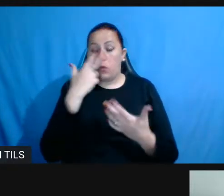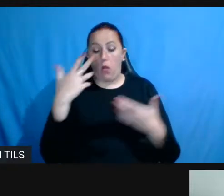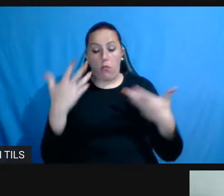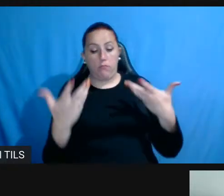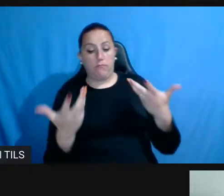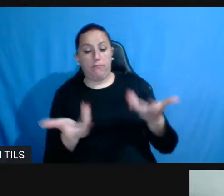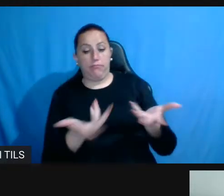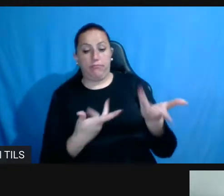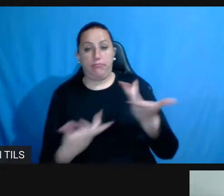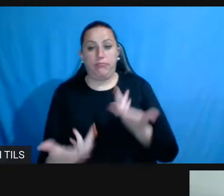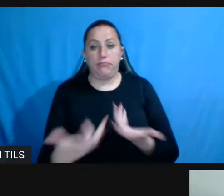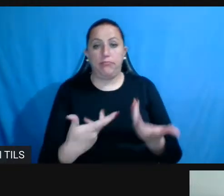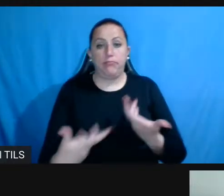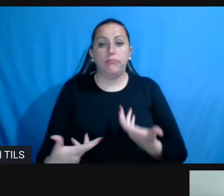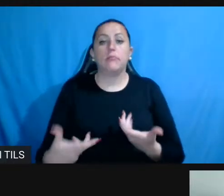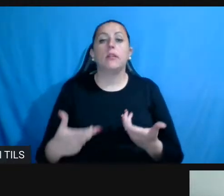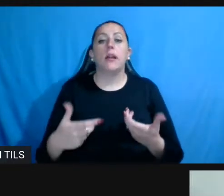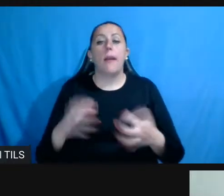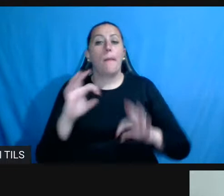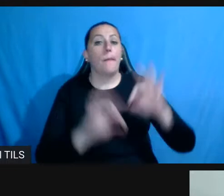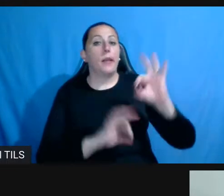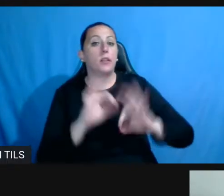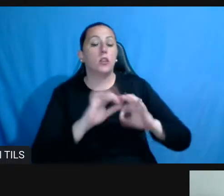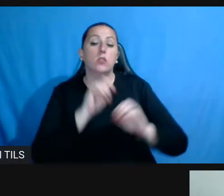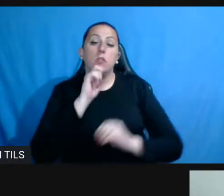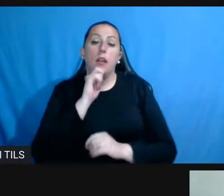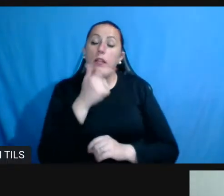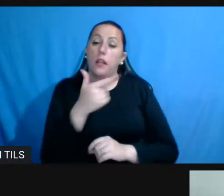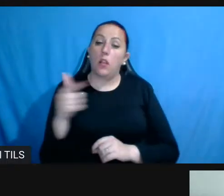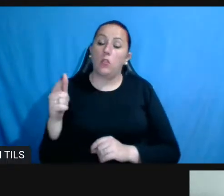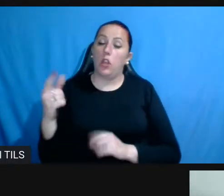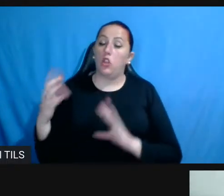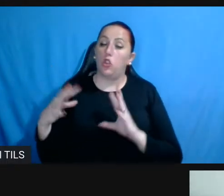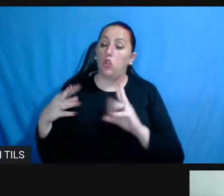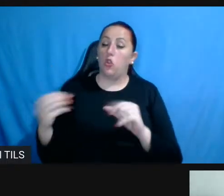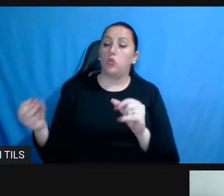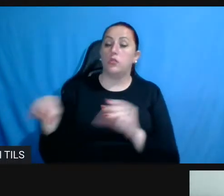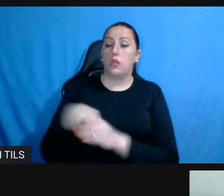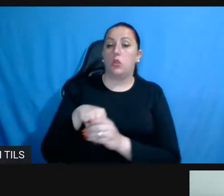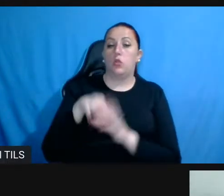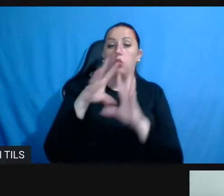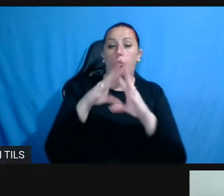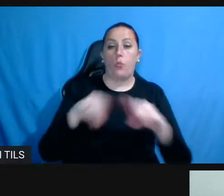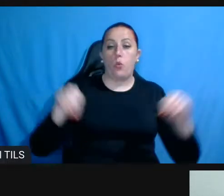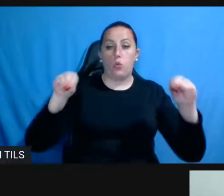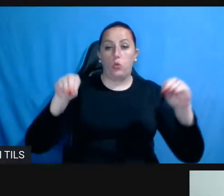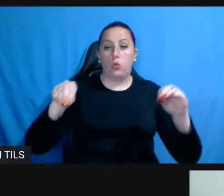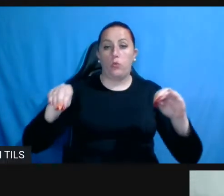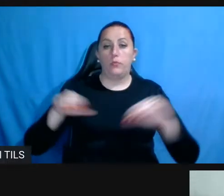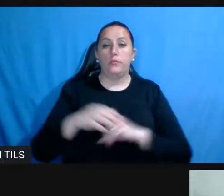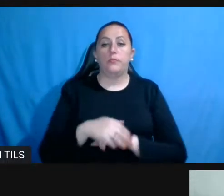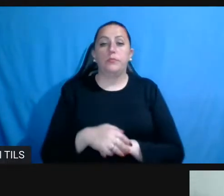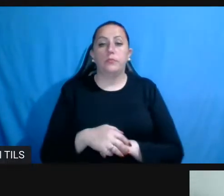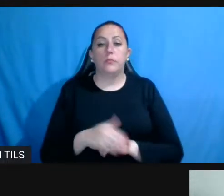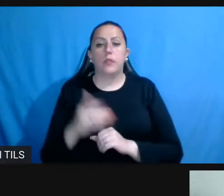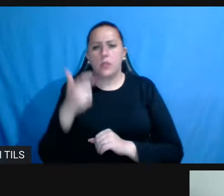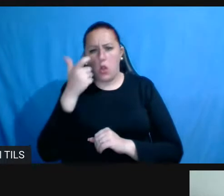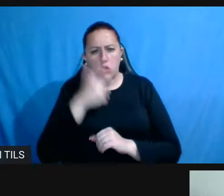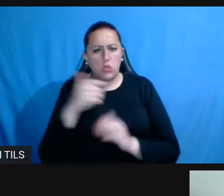eles estão planejando. Então, quer dizer, nem todos ainda disponibilizaram no Moodle, mas é possivelmente que até o fim de